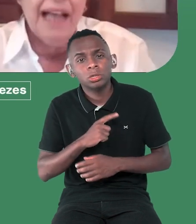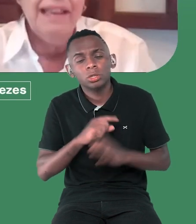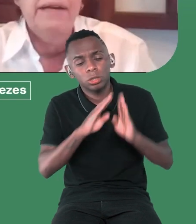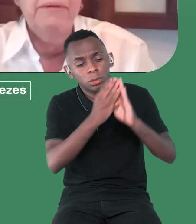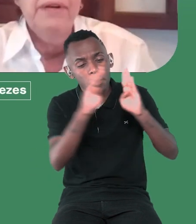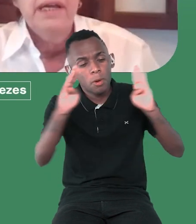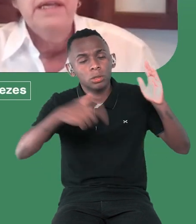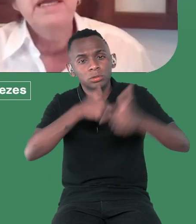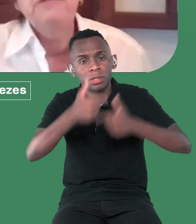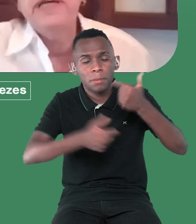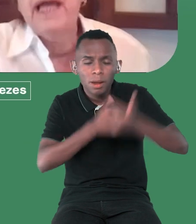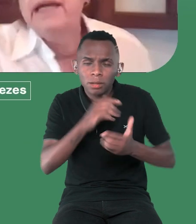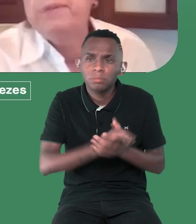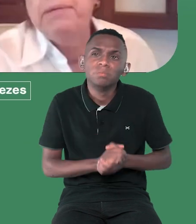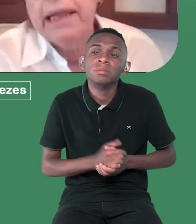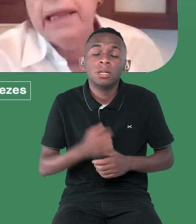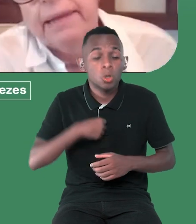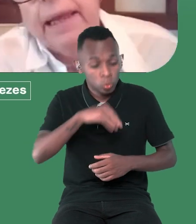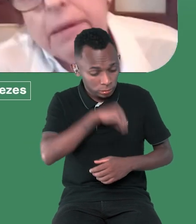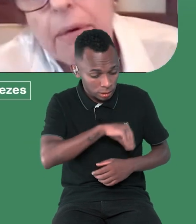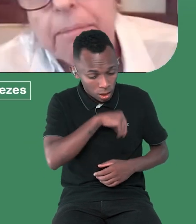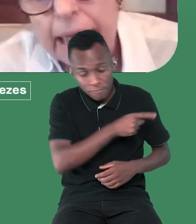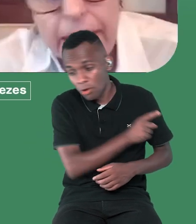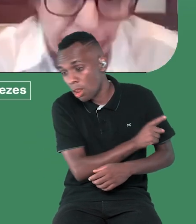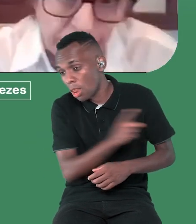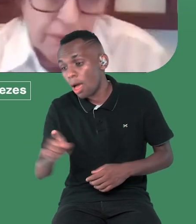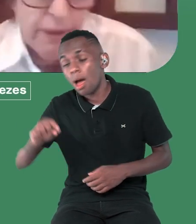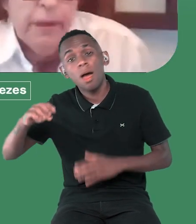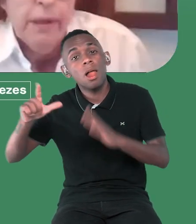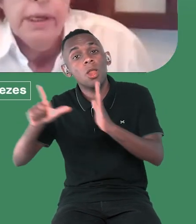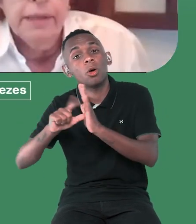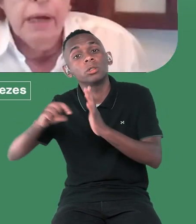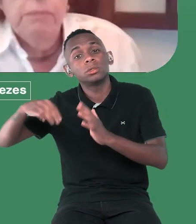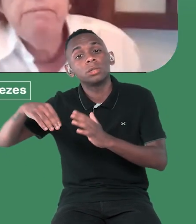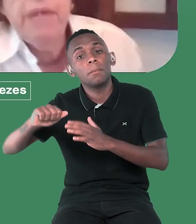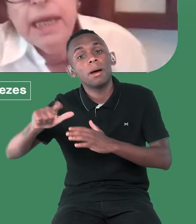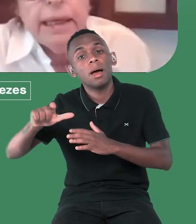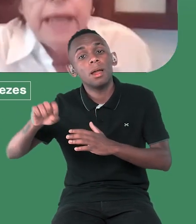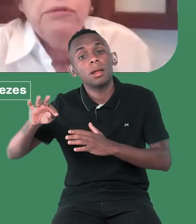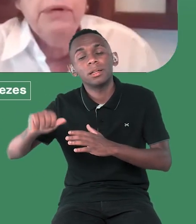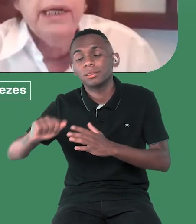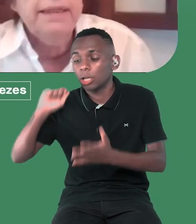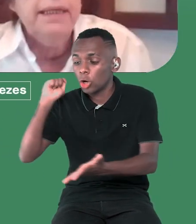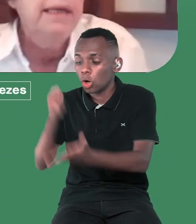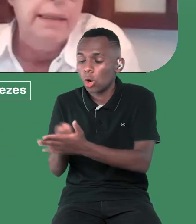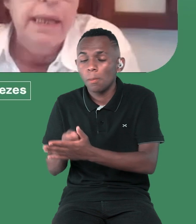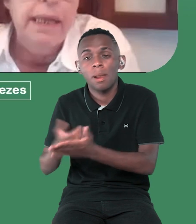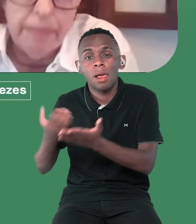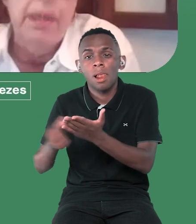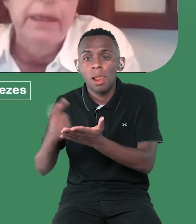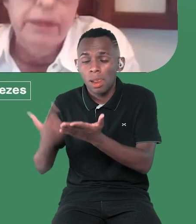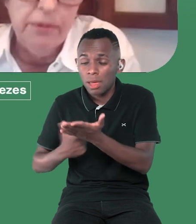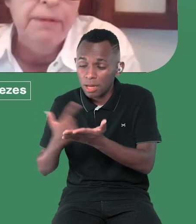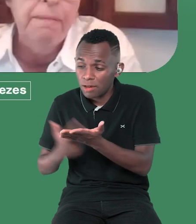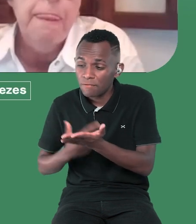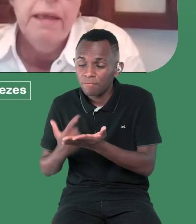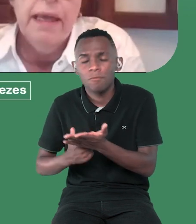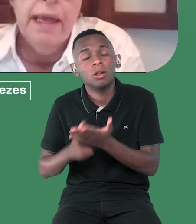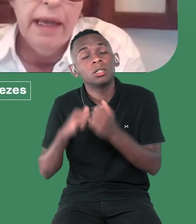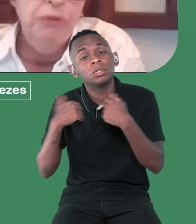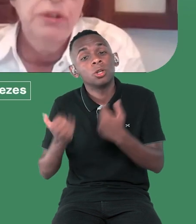meu salário e ia direto para uma maleta comprar livro. Então, minha leitura se inicia